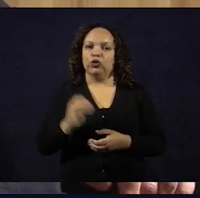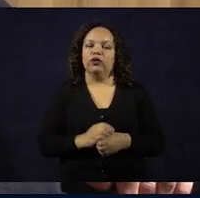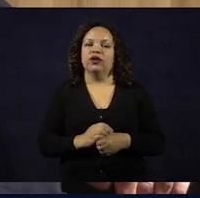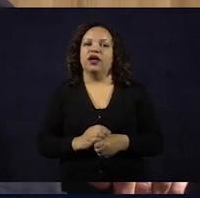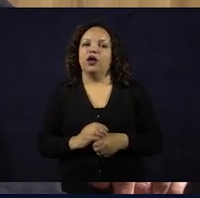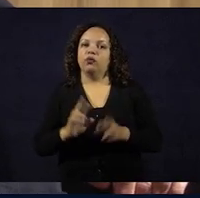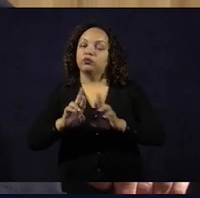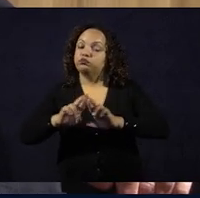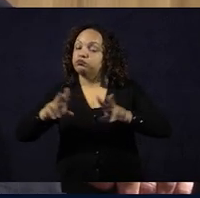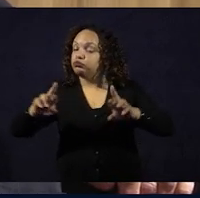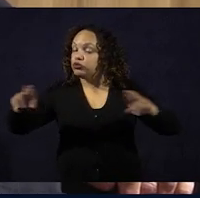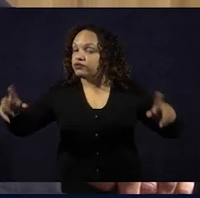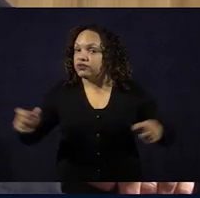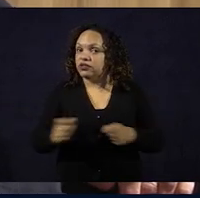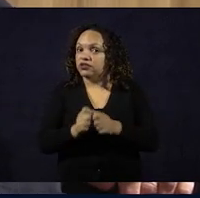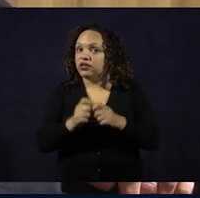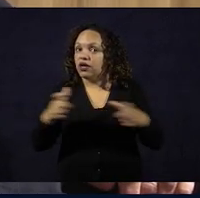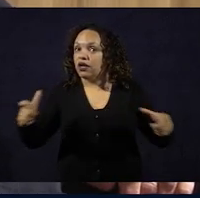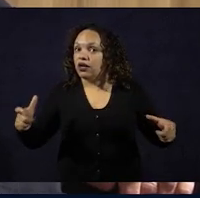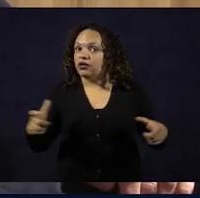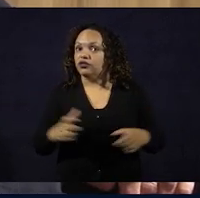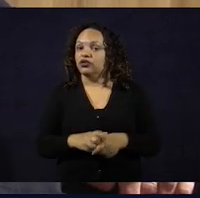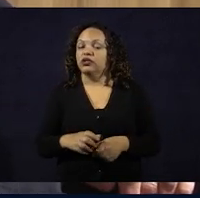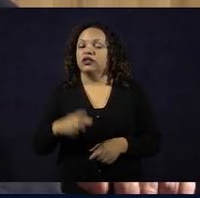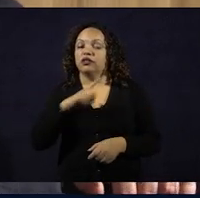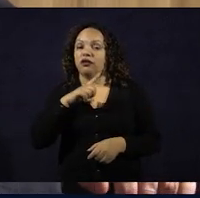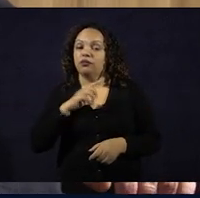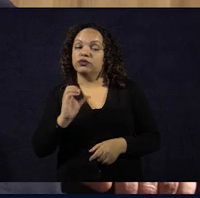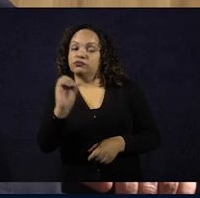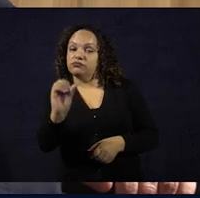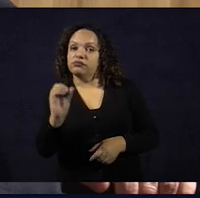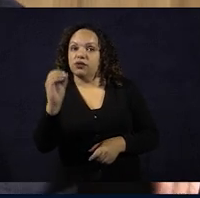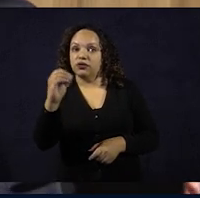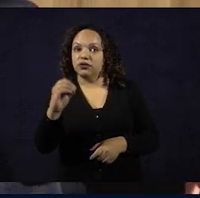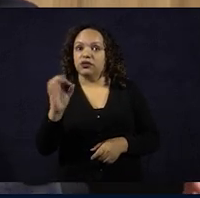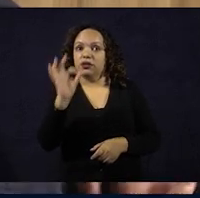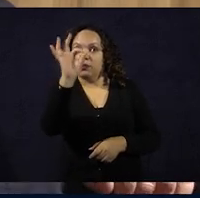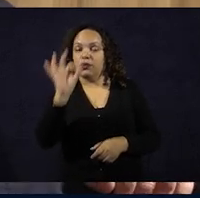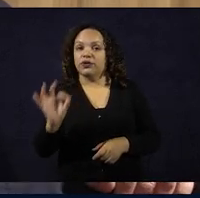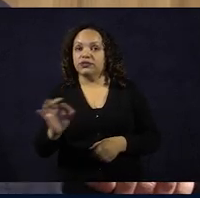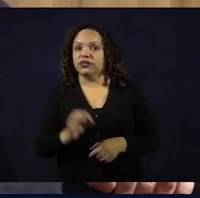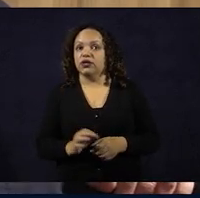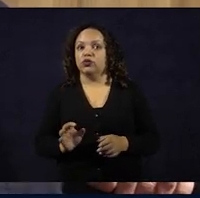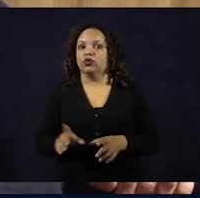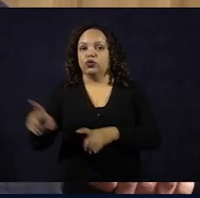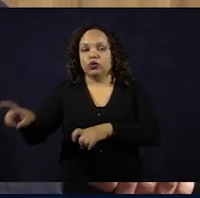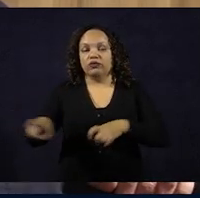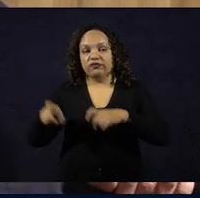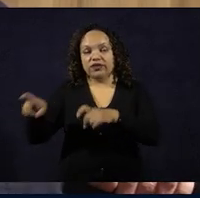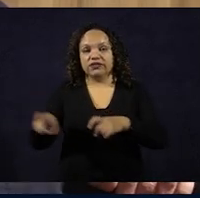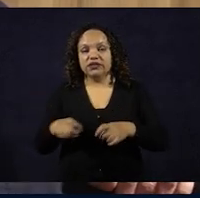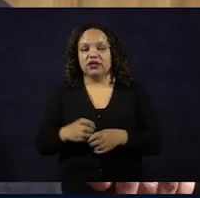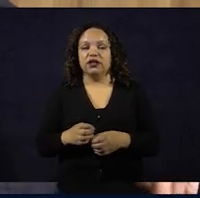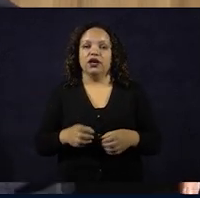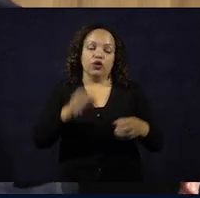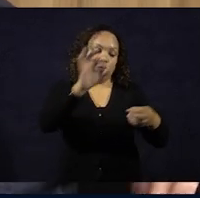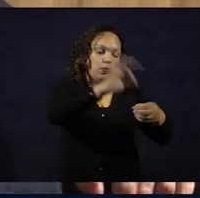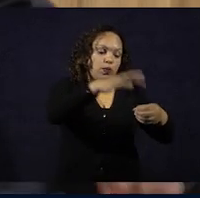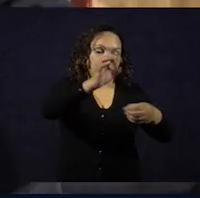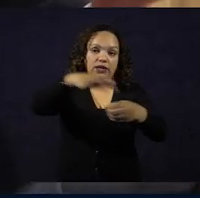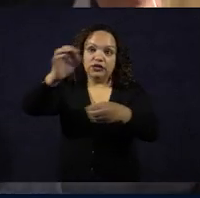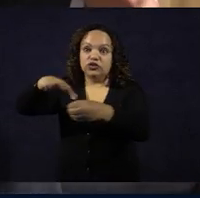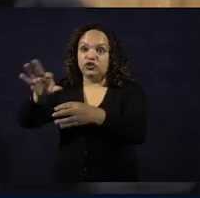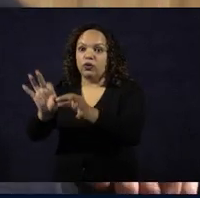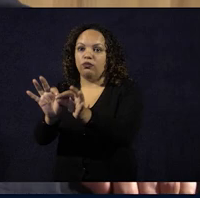dado que a gente tem esse 60% da fazenda em reserva e o plantio é um plantio perene é o nosso ciclo é um ciclo